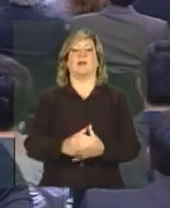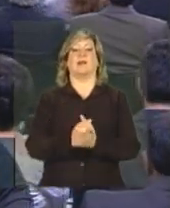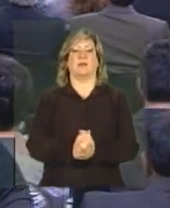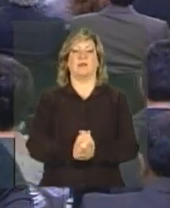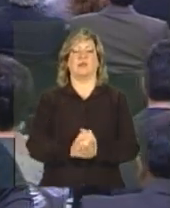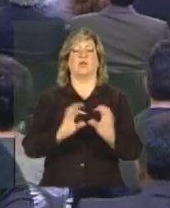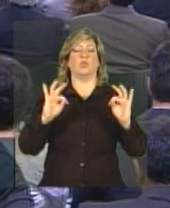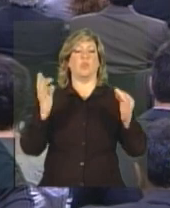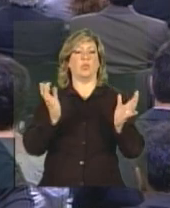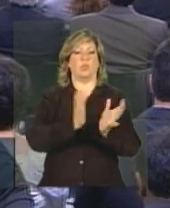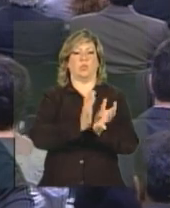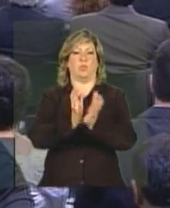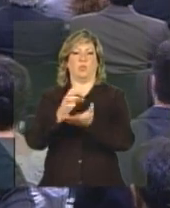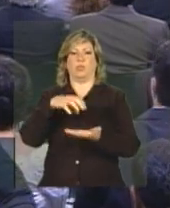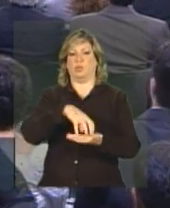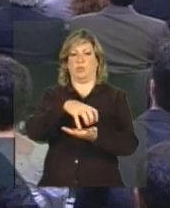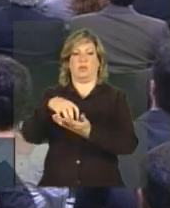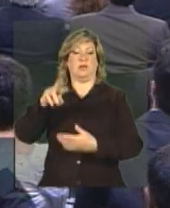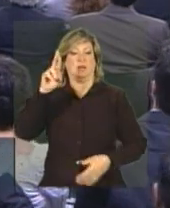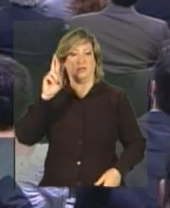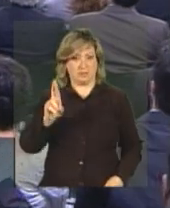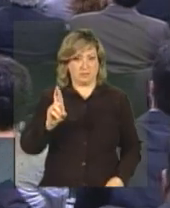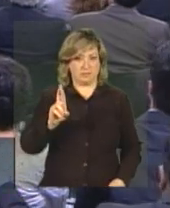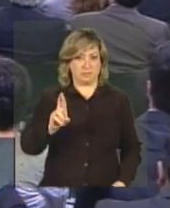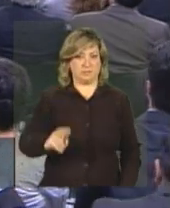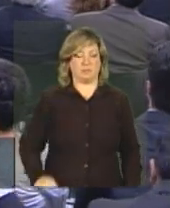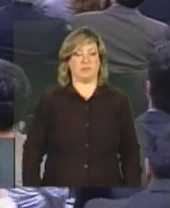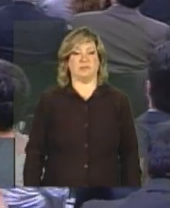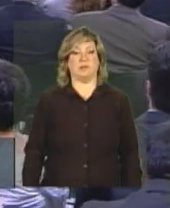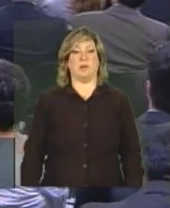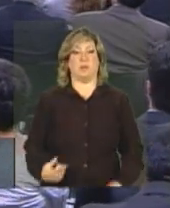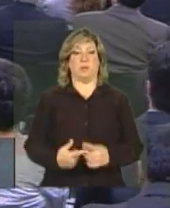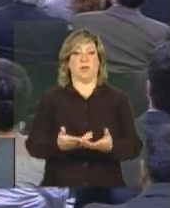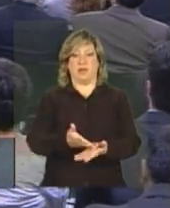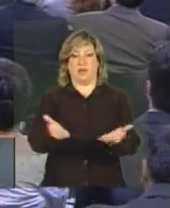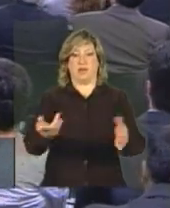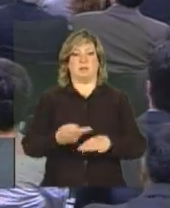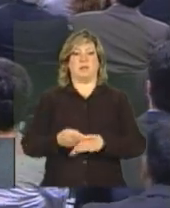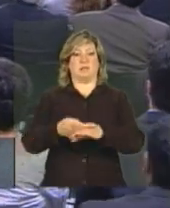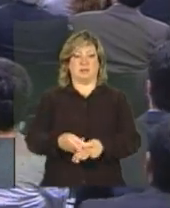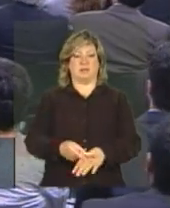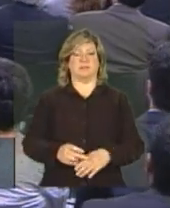cumprimentar as entidades responsáveis por esse prêmio,